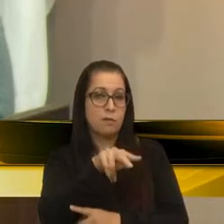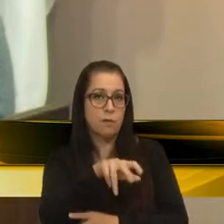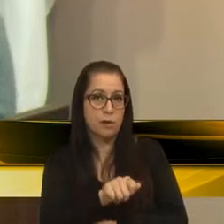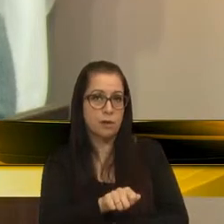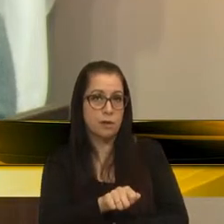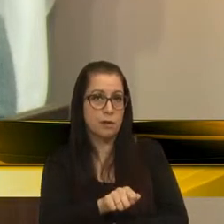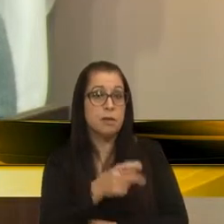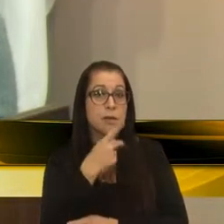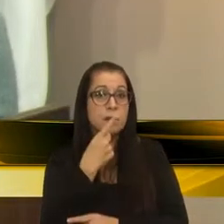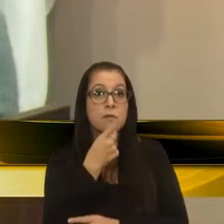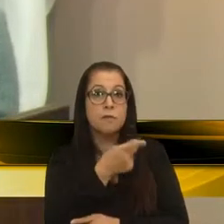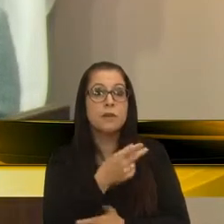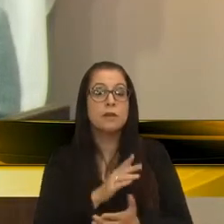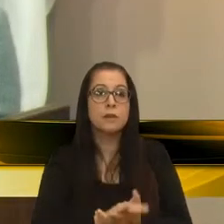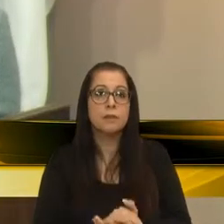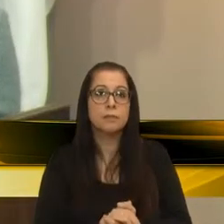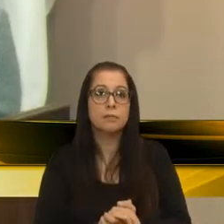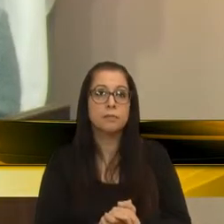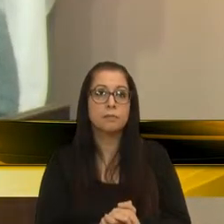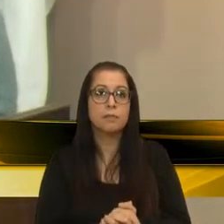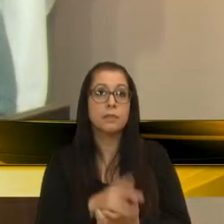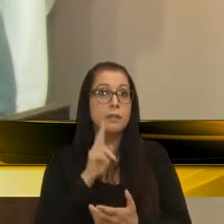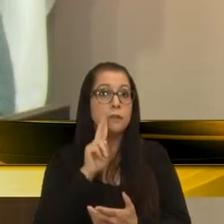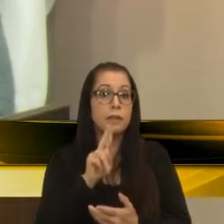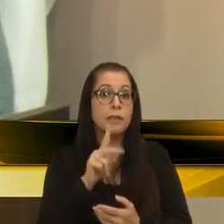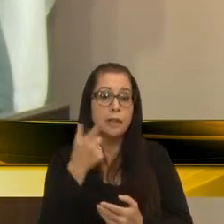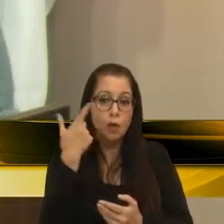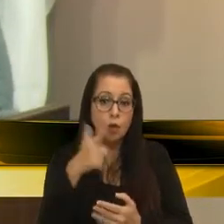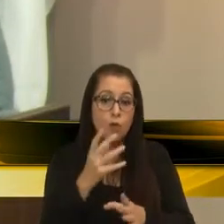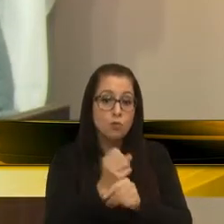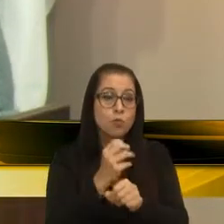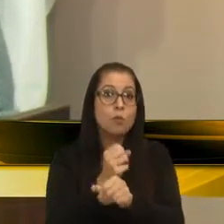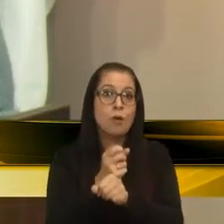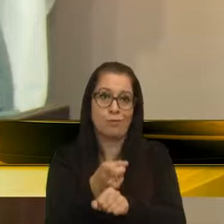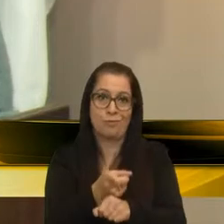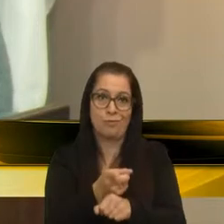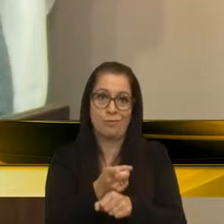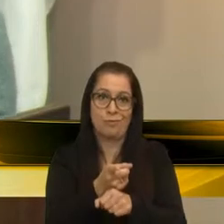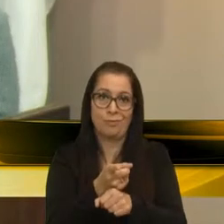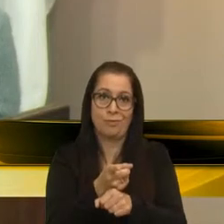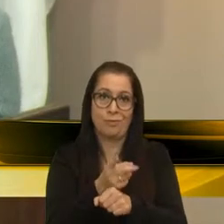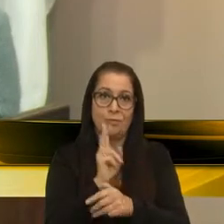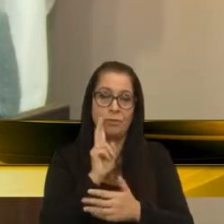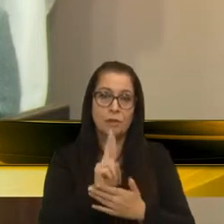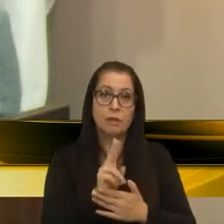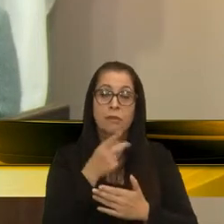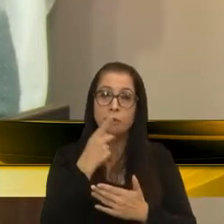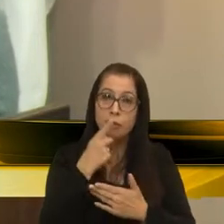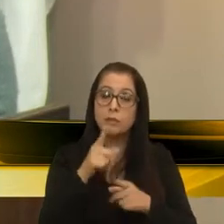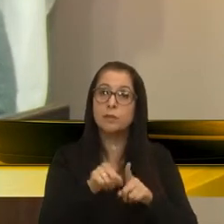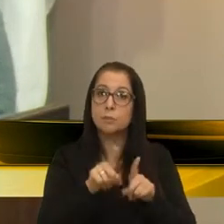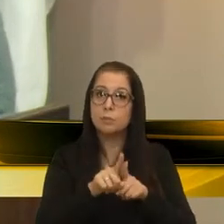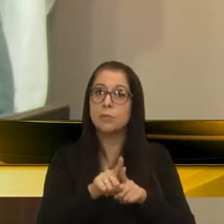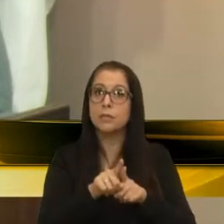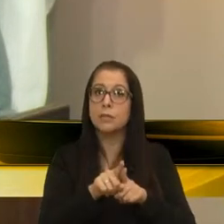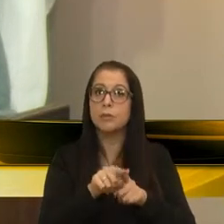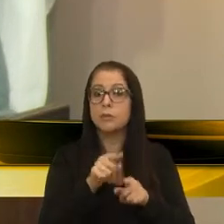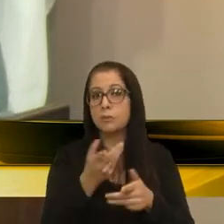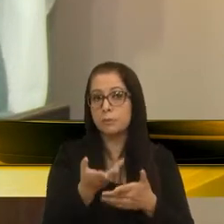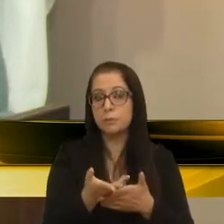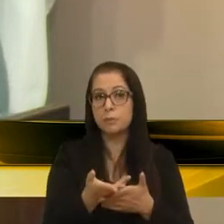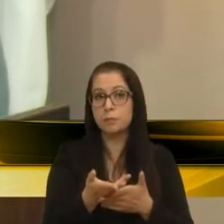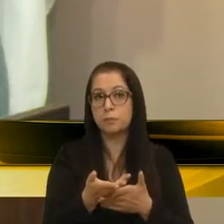ela sugere que se refaçam os cálculos, né? Onde ela comenta que, inclusive, uma